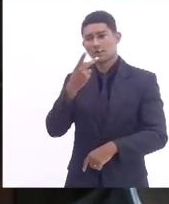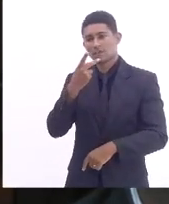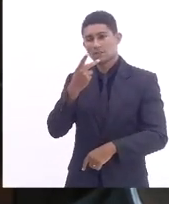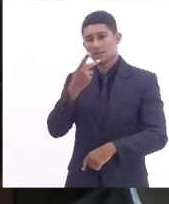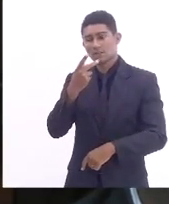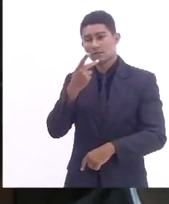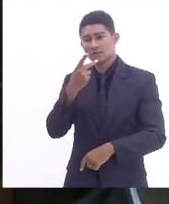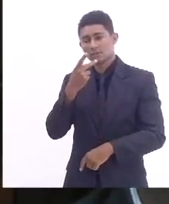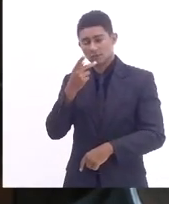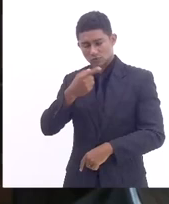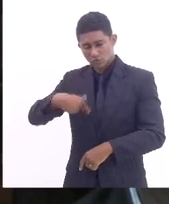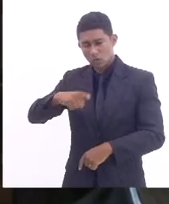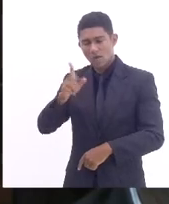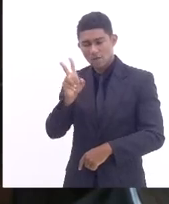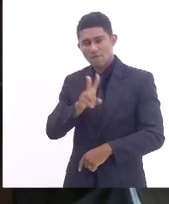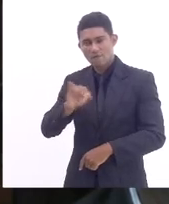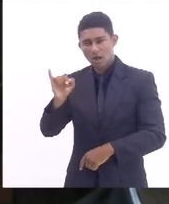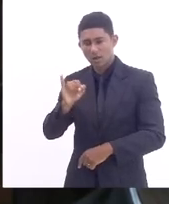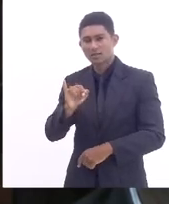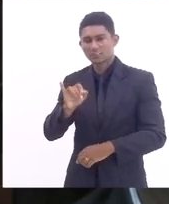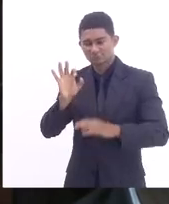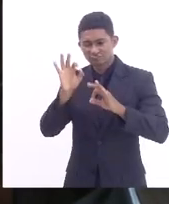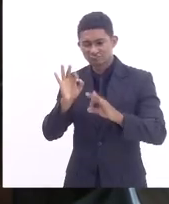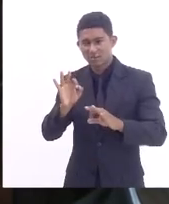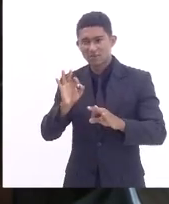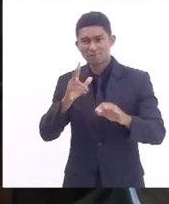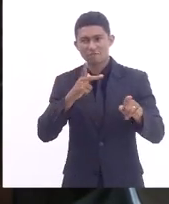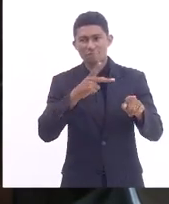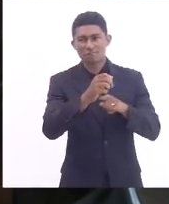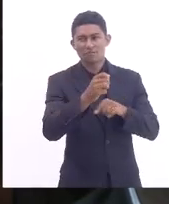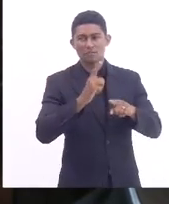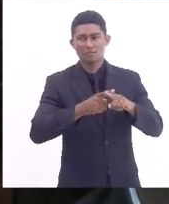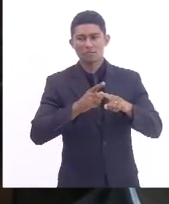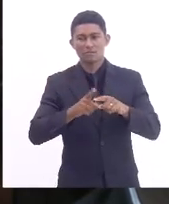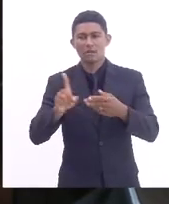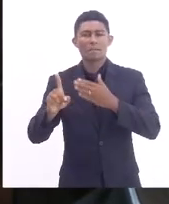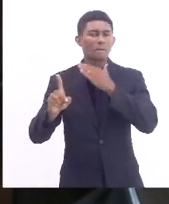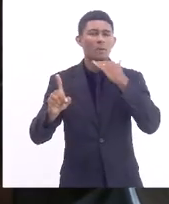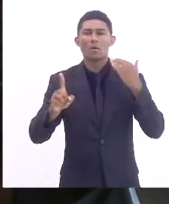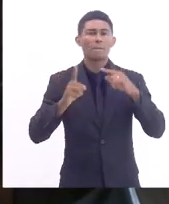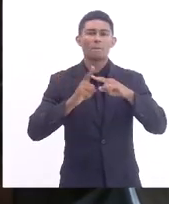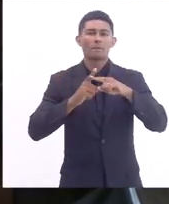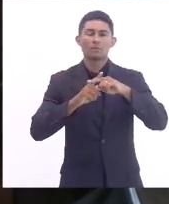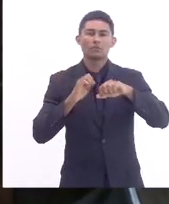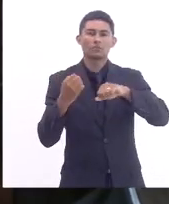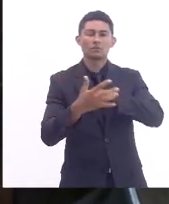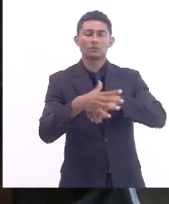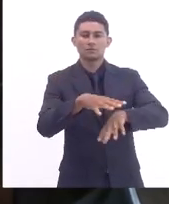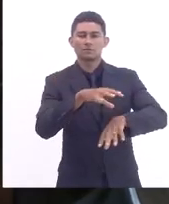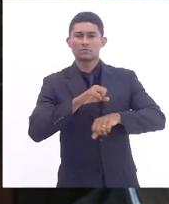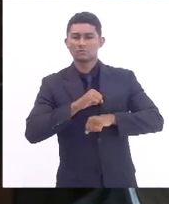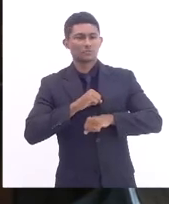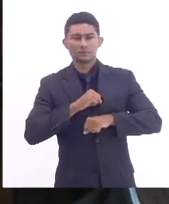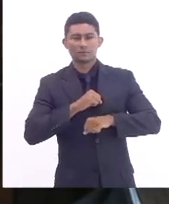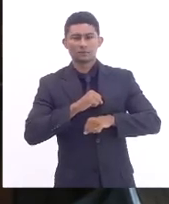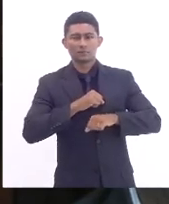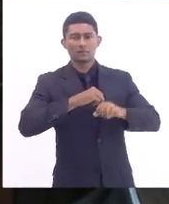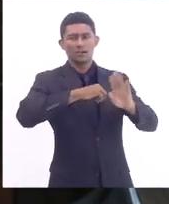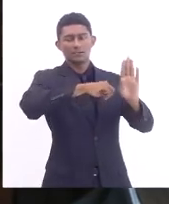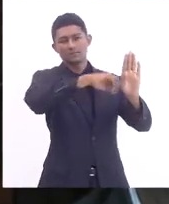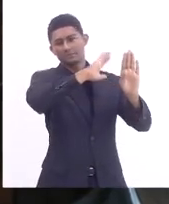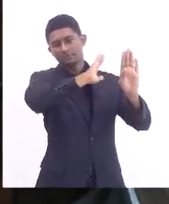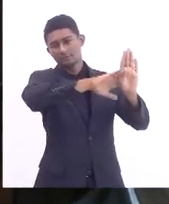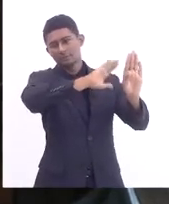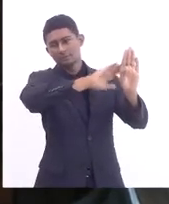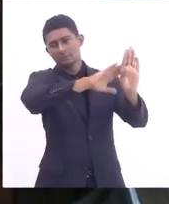nós vamos vingar você é porque ele não morreu só de convívio era muito a por trás perto da pode